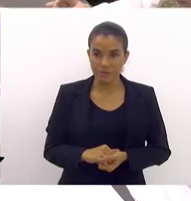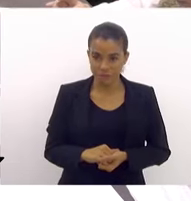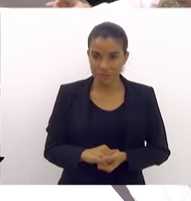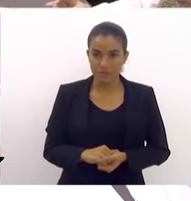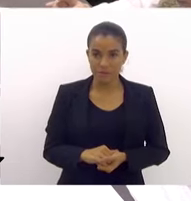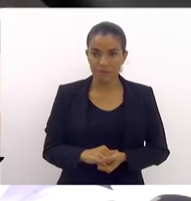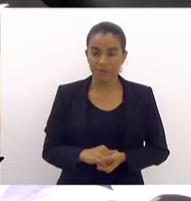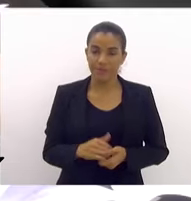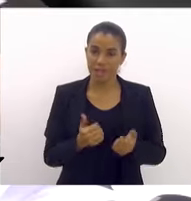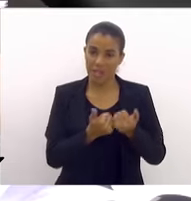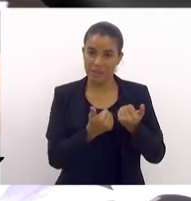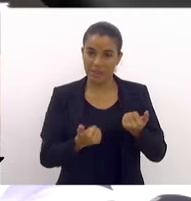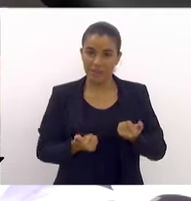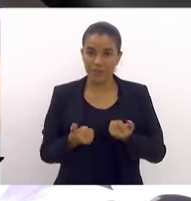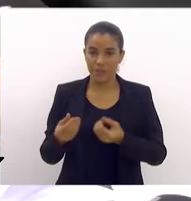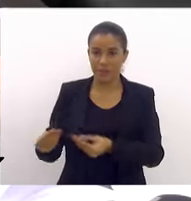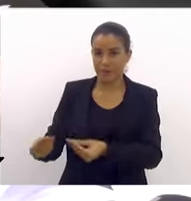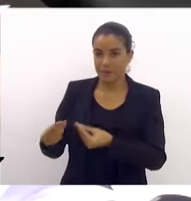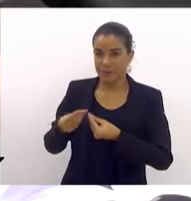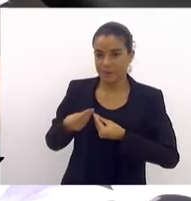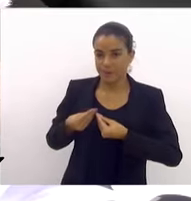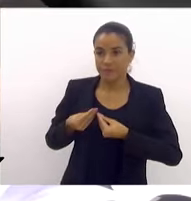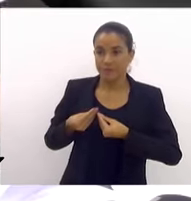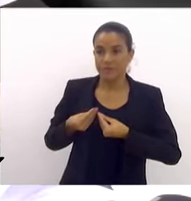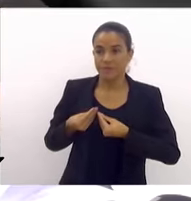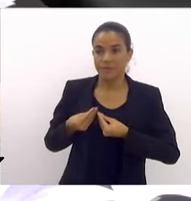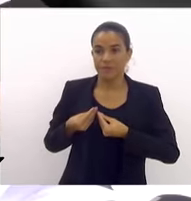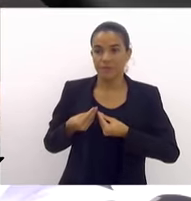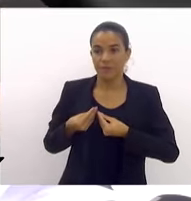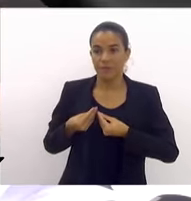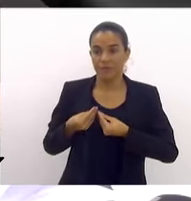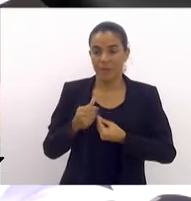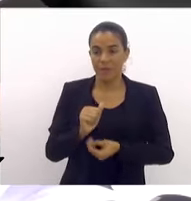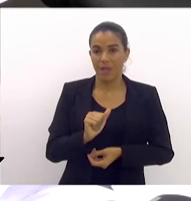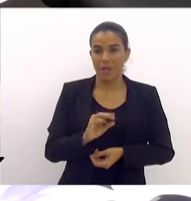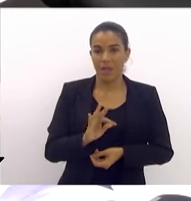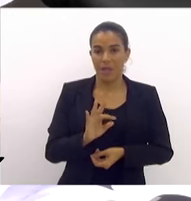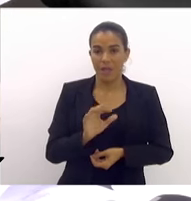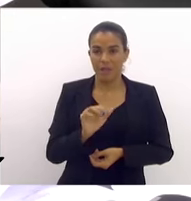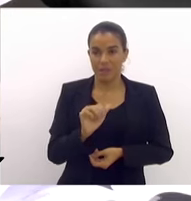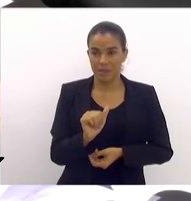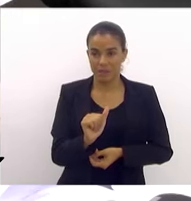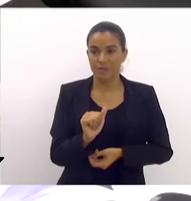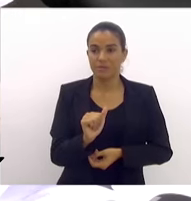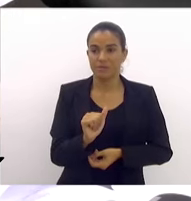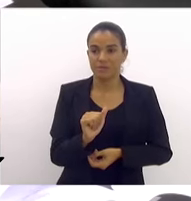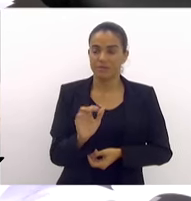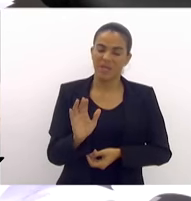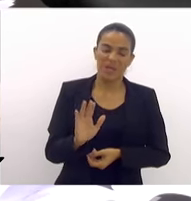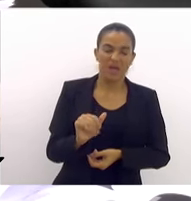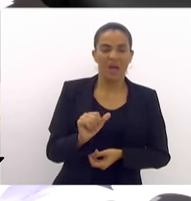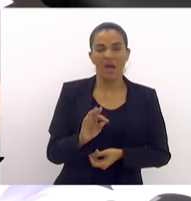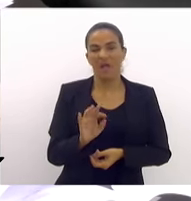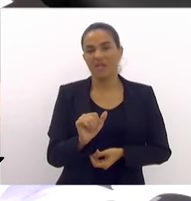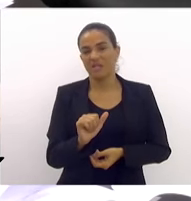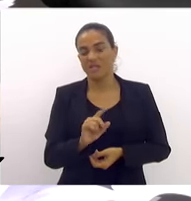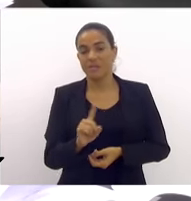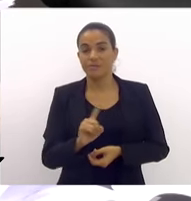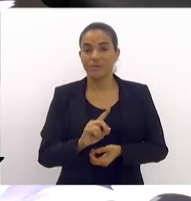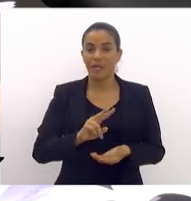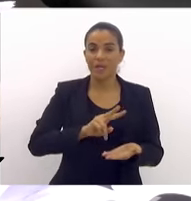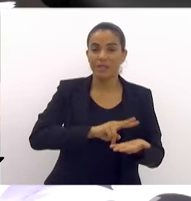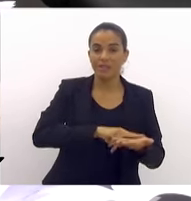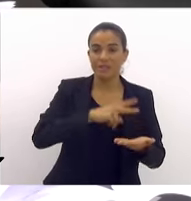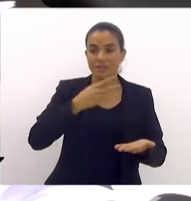me entregando aqui a ata da... Ata não, a